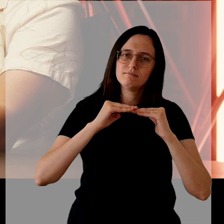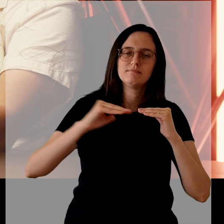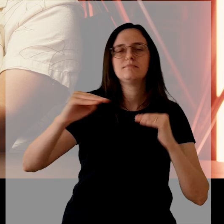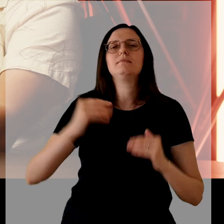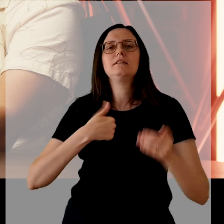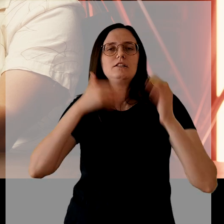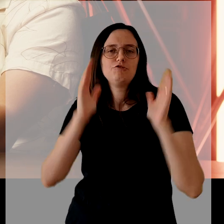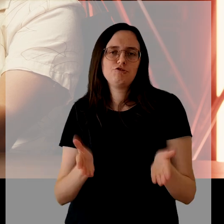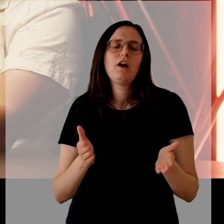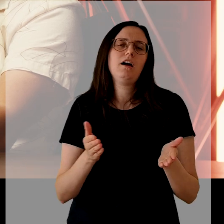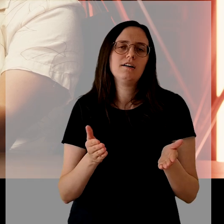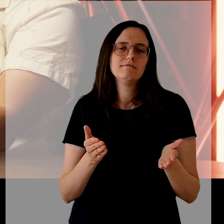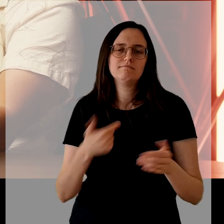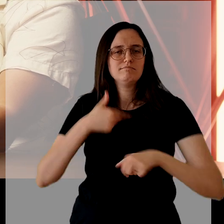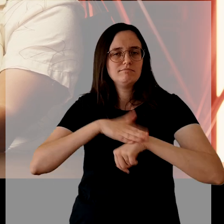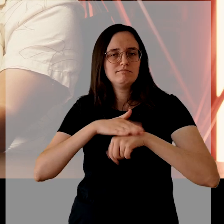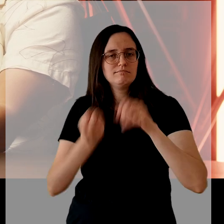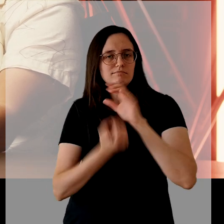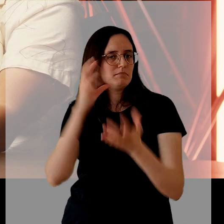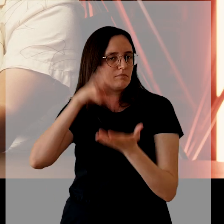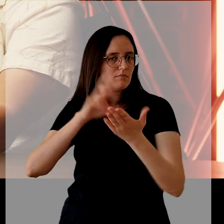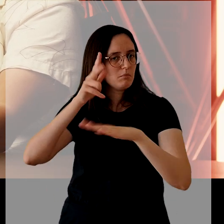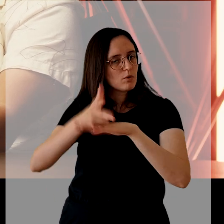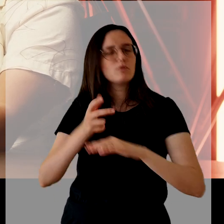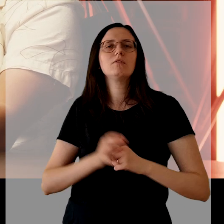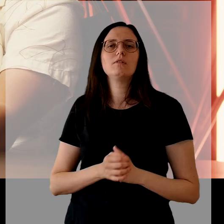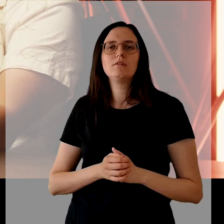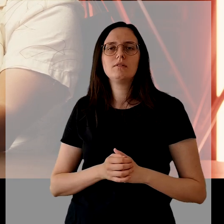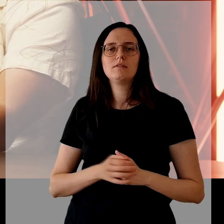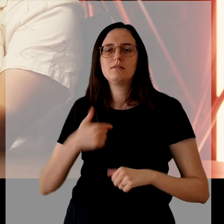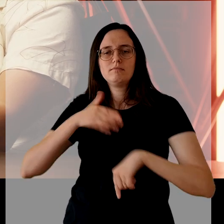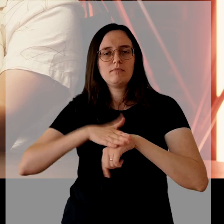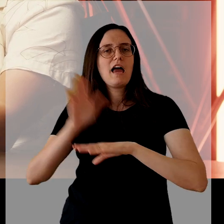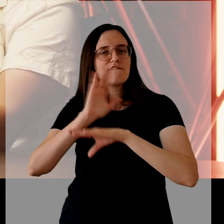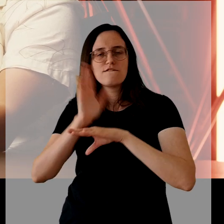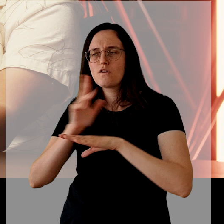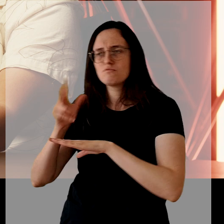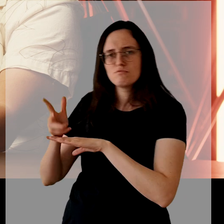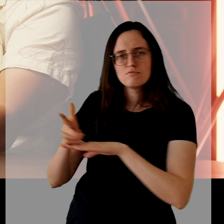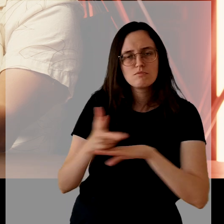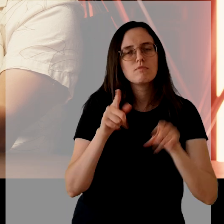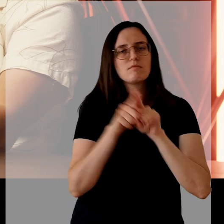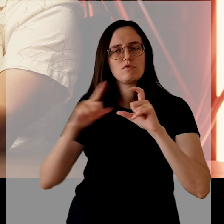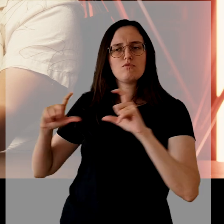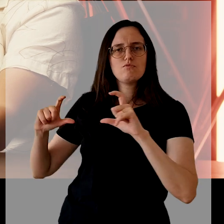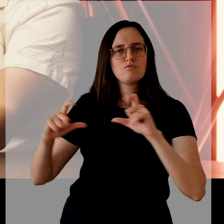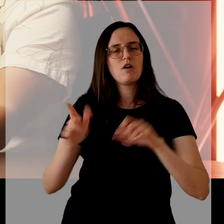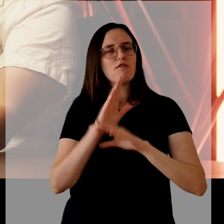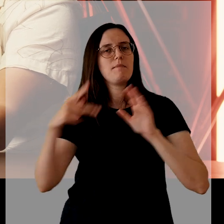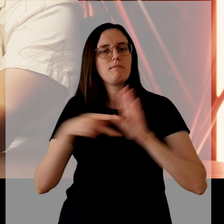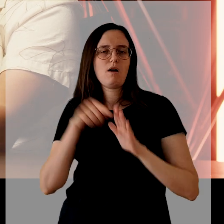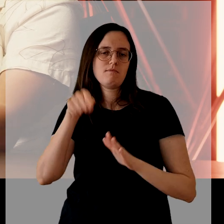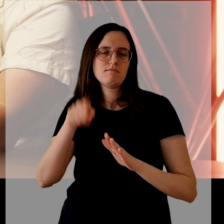Aí eu fiz a minha própria produtora, dirigi meus próprios filmes e fazendo a fotografia dos filmes